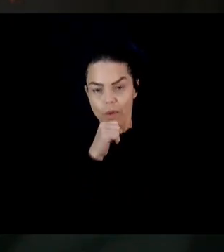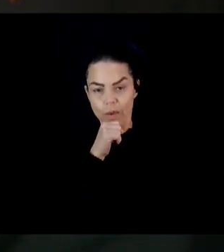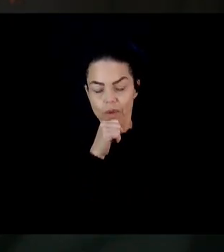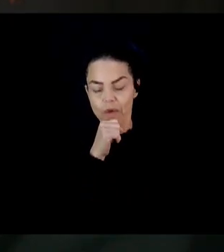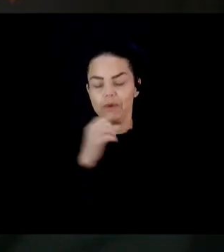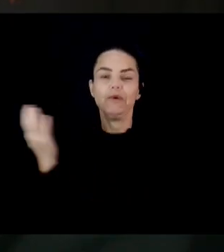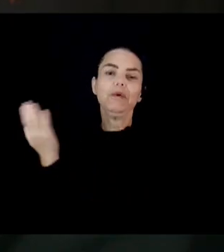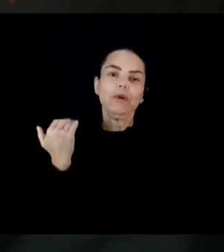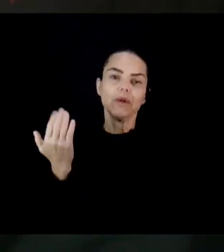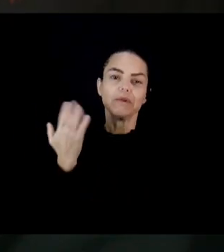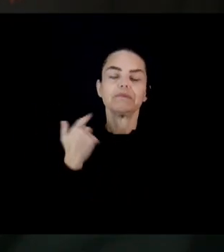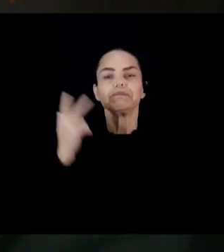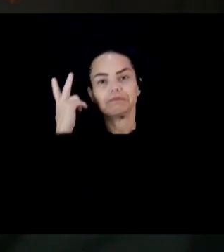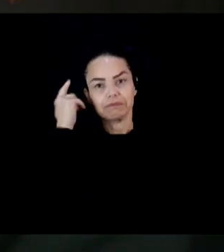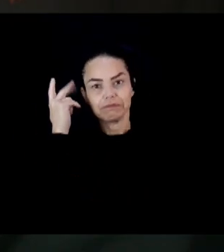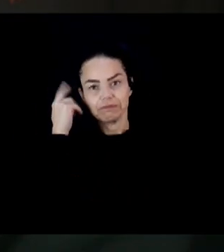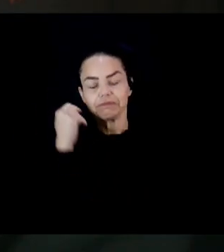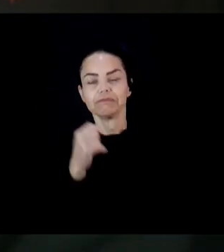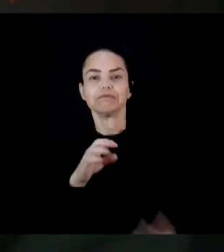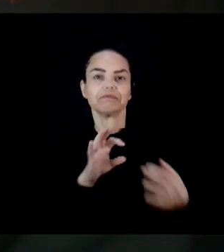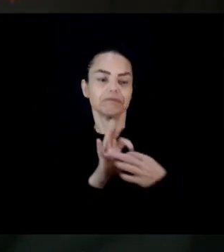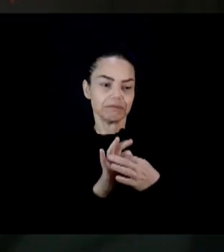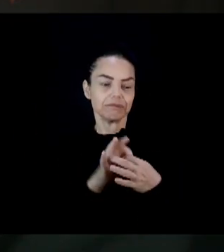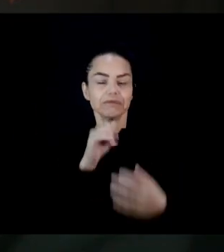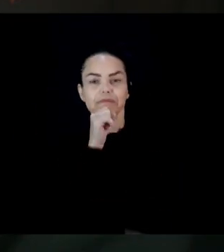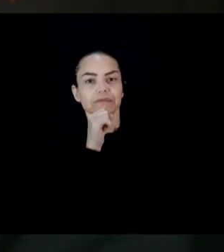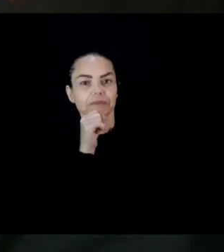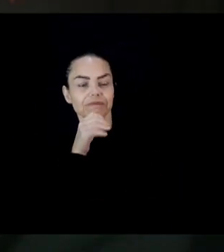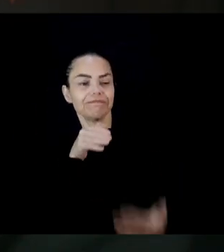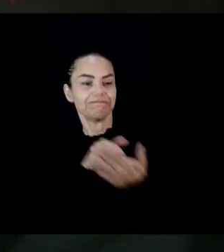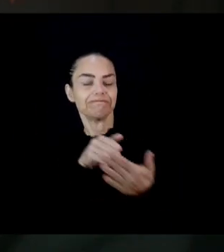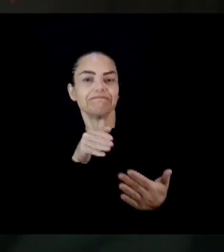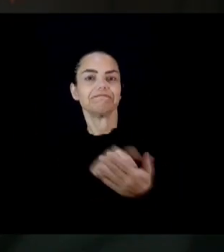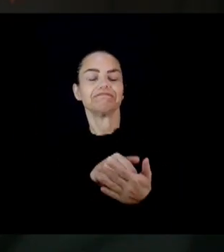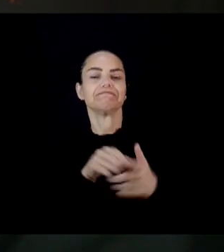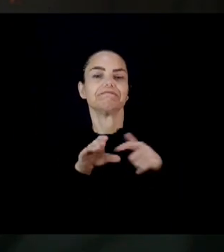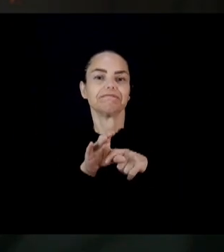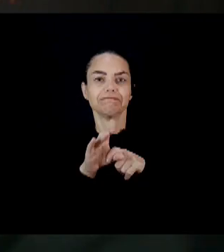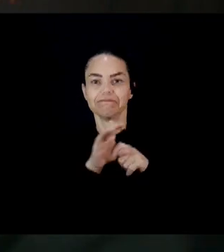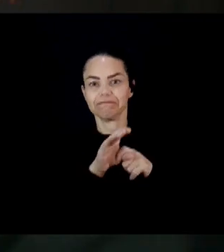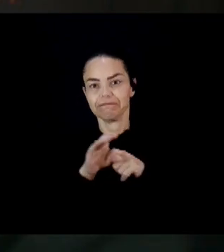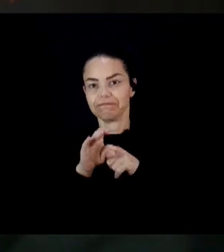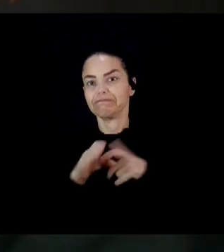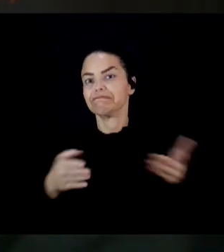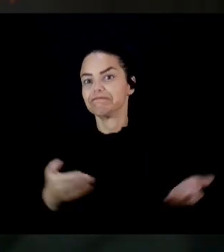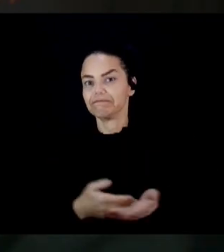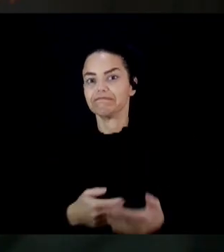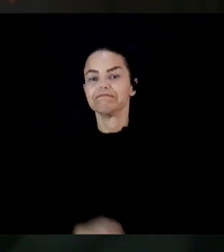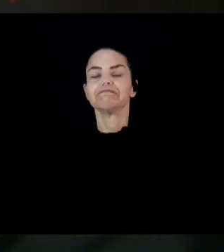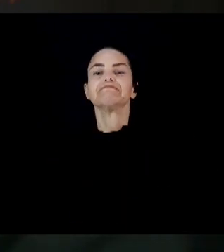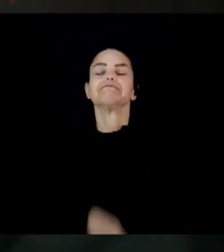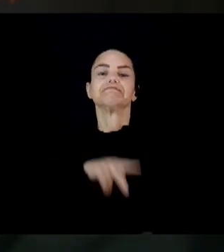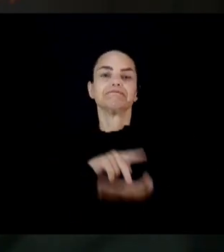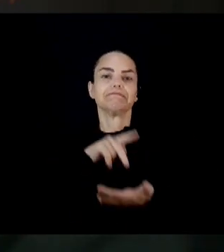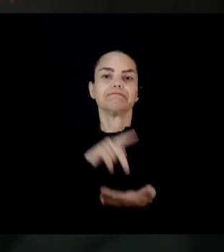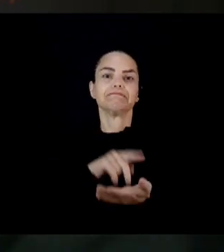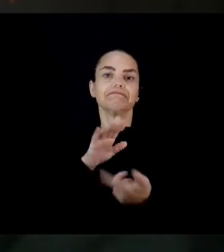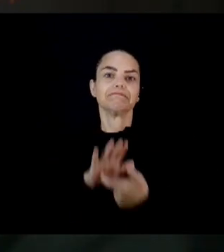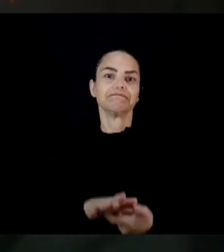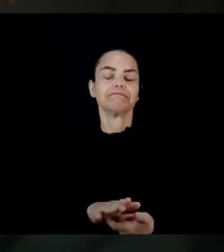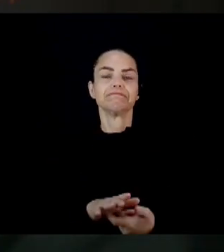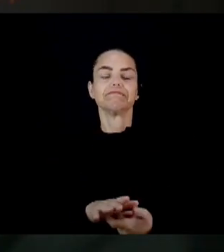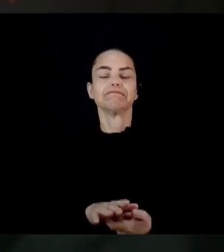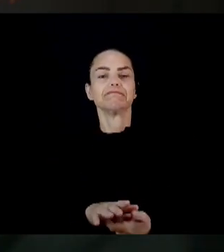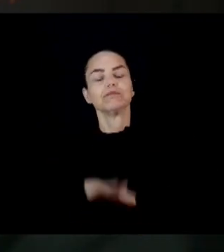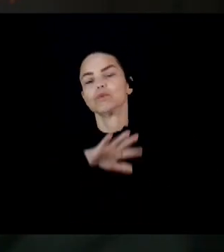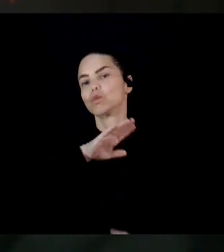era comum associar envelhecimento à limitação e à dependência. Hoje, a realidade mostra outro cenário. Cada